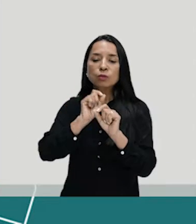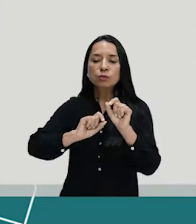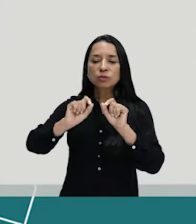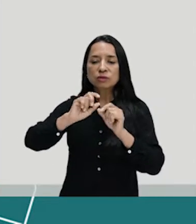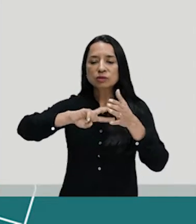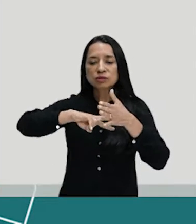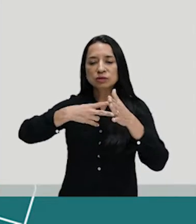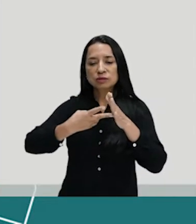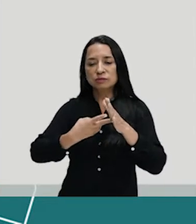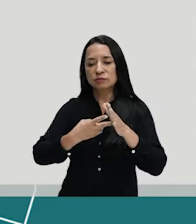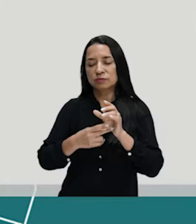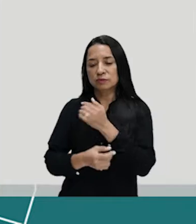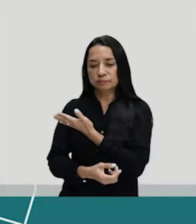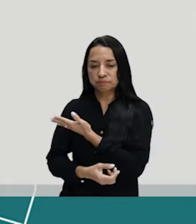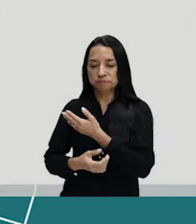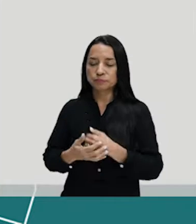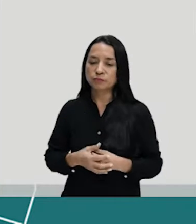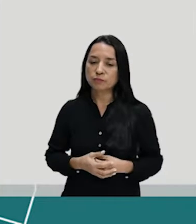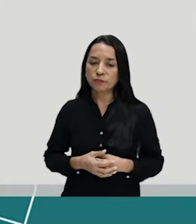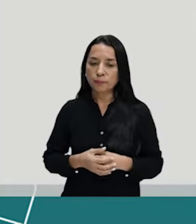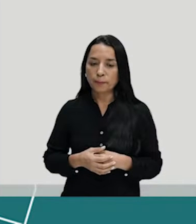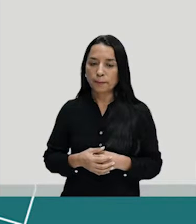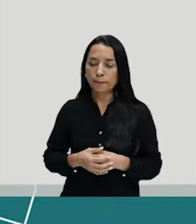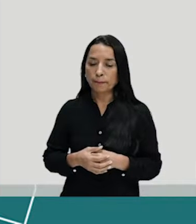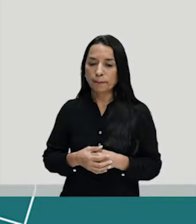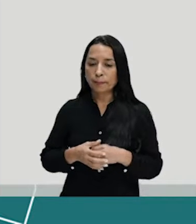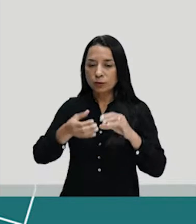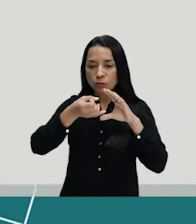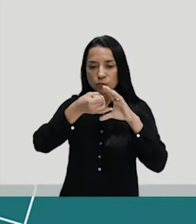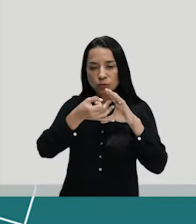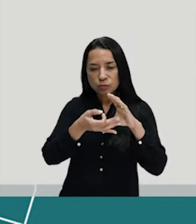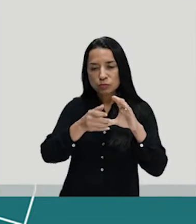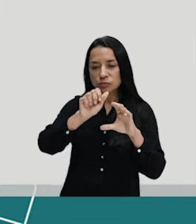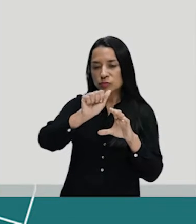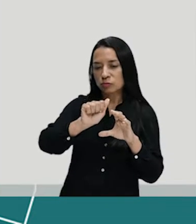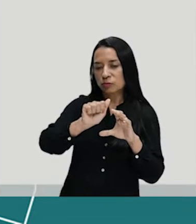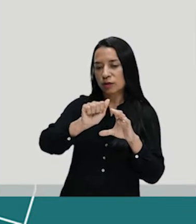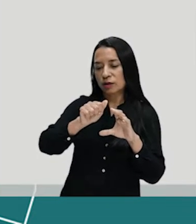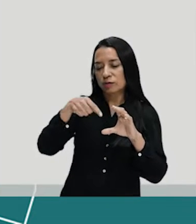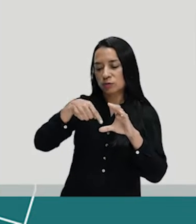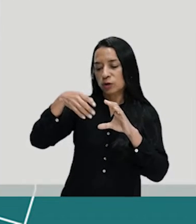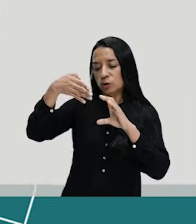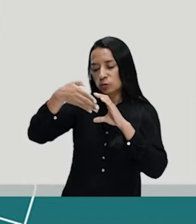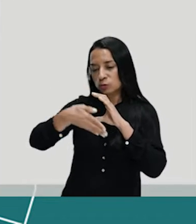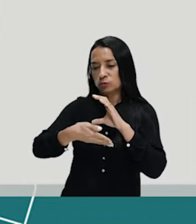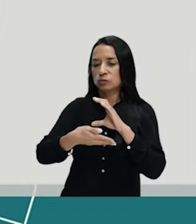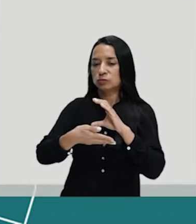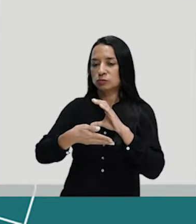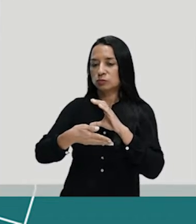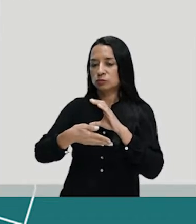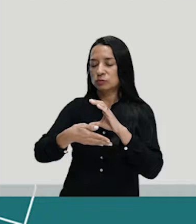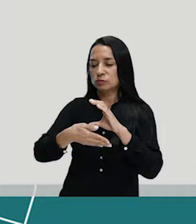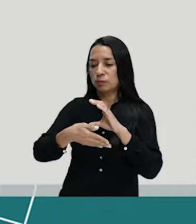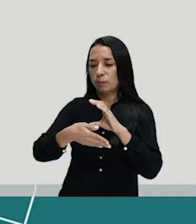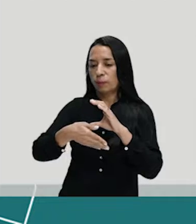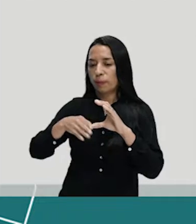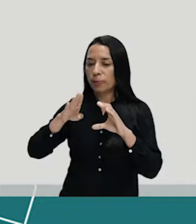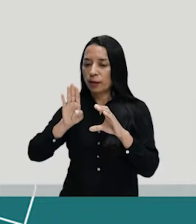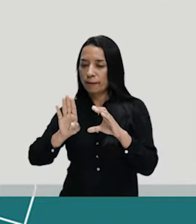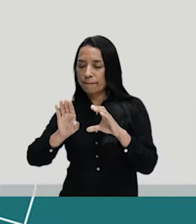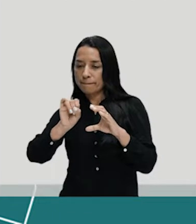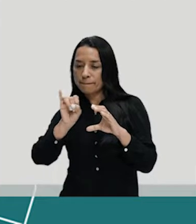o que que é um subconjunto um conjunto A é dito subconjuntos de um conjunto B Se e somente